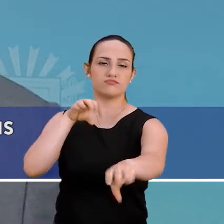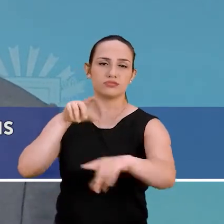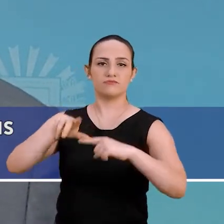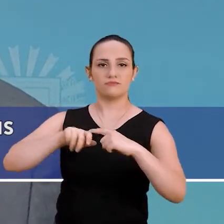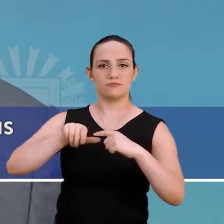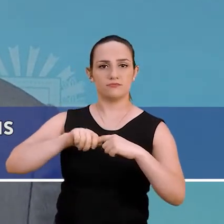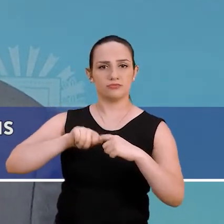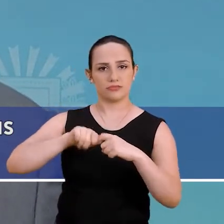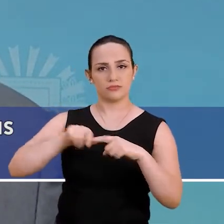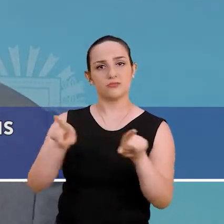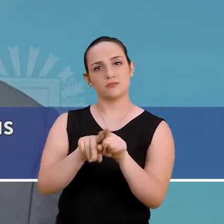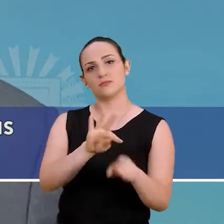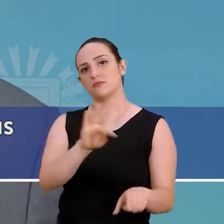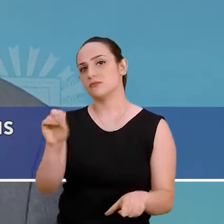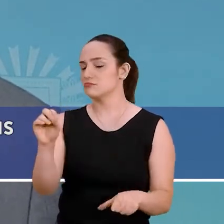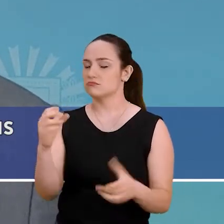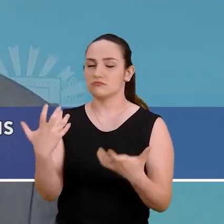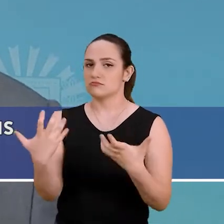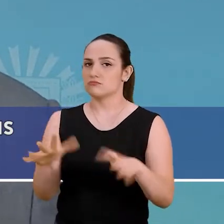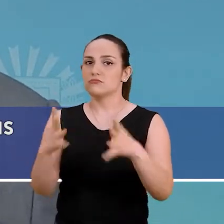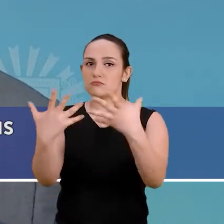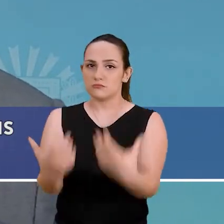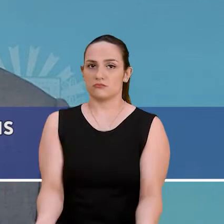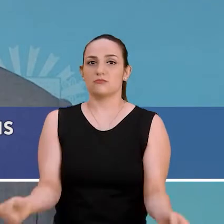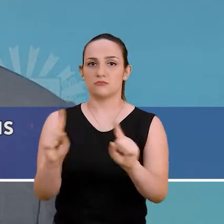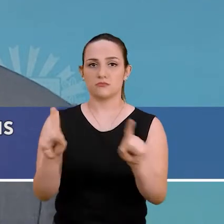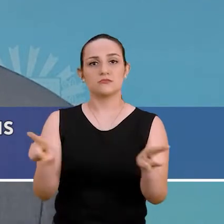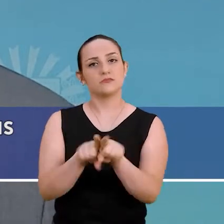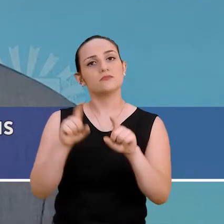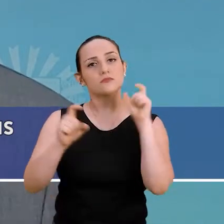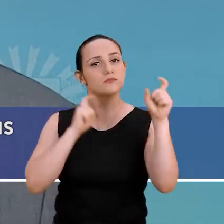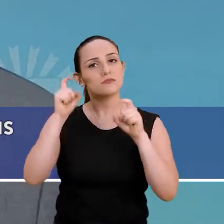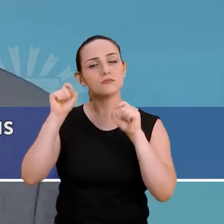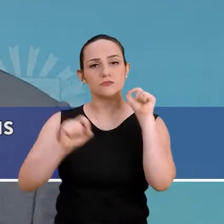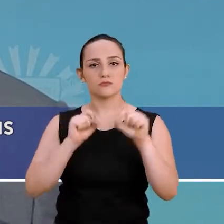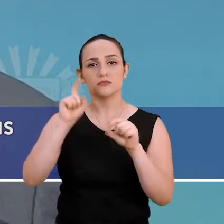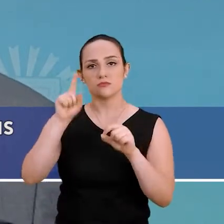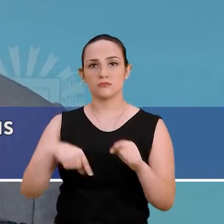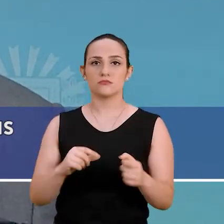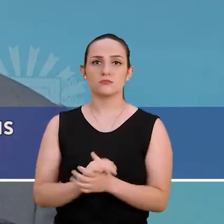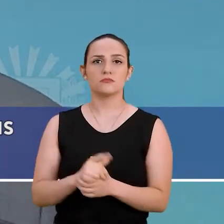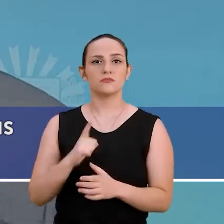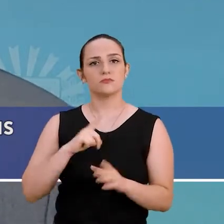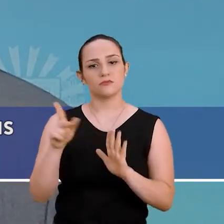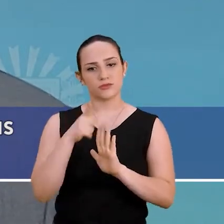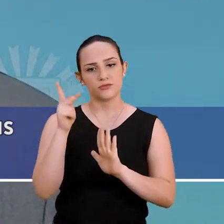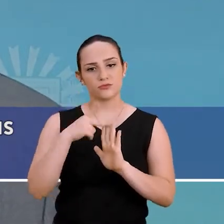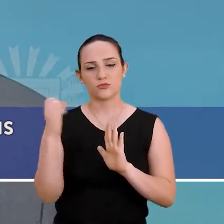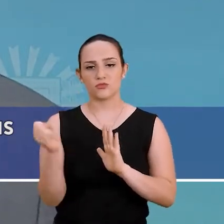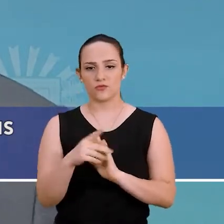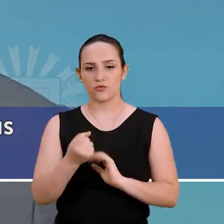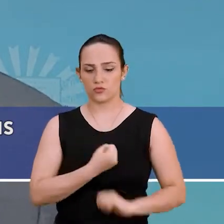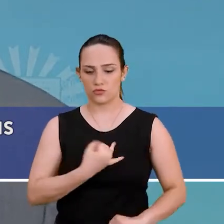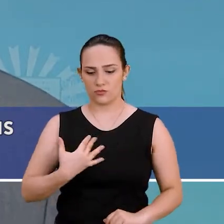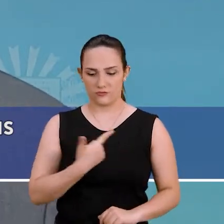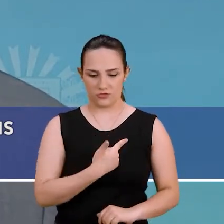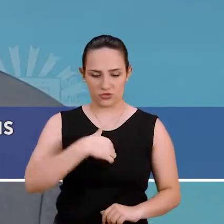distância na fisioterapia e na terapia ocupacional. Nós também estamos extremamente preocupados com uma nova